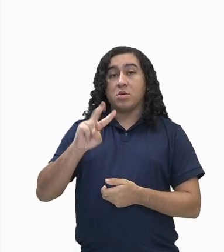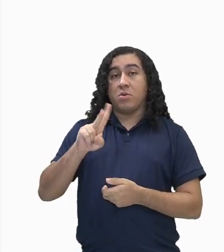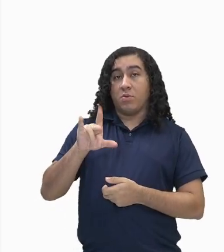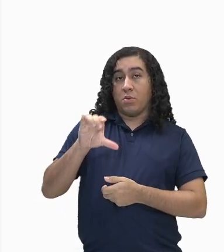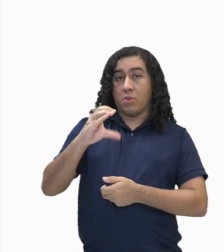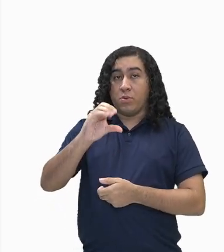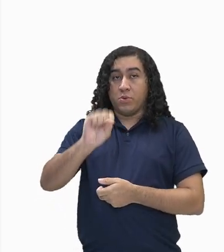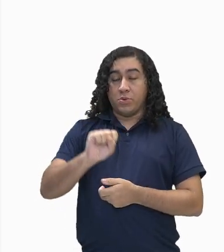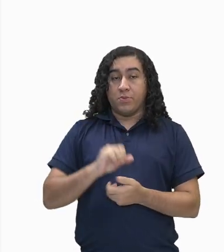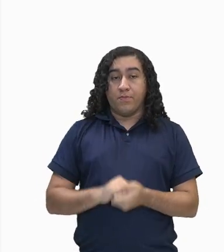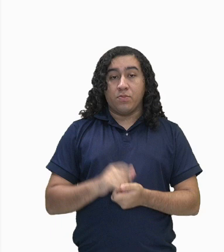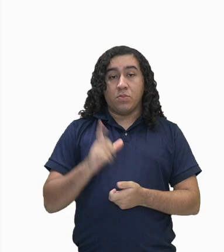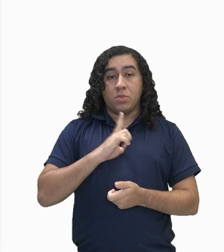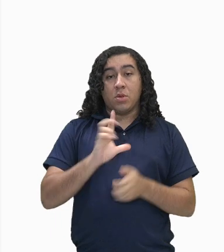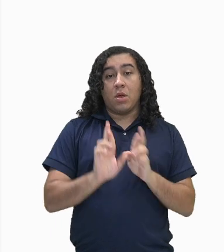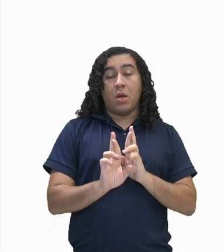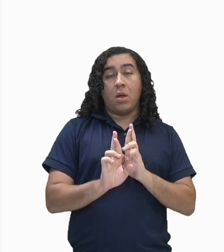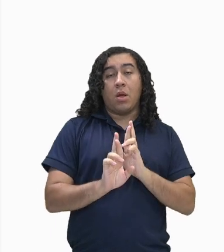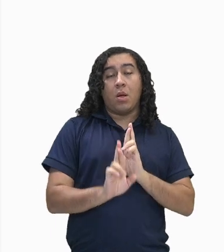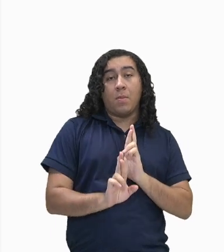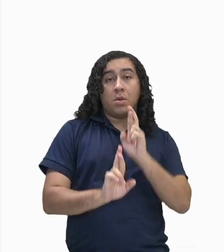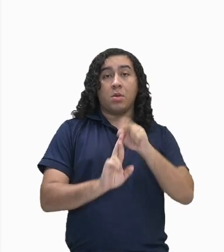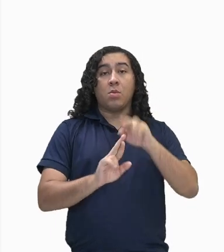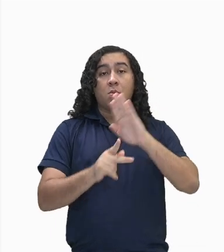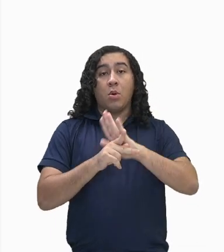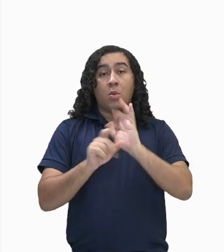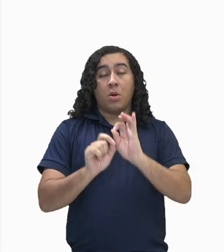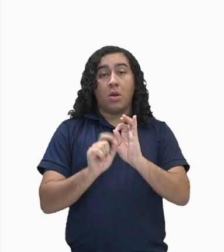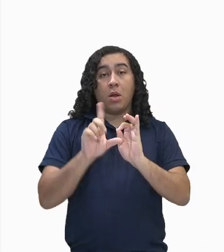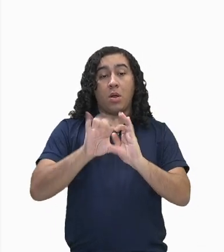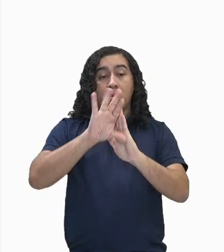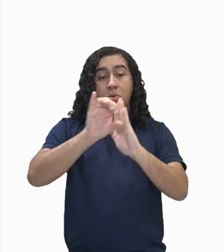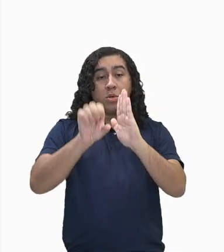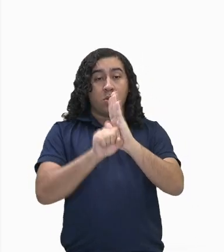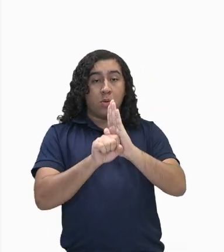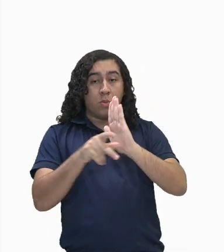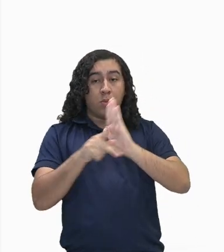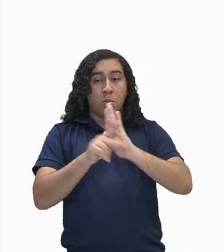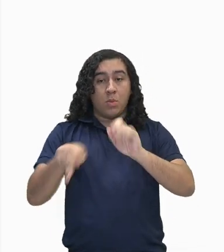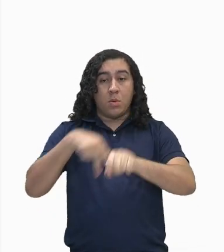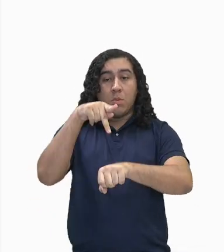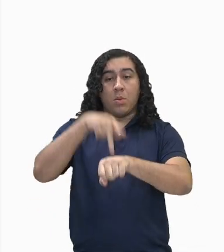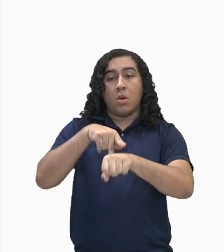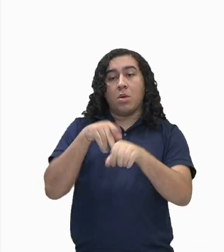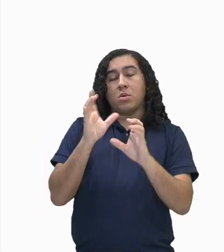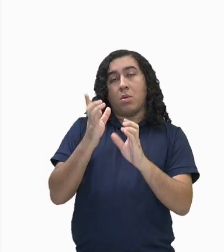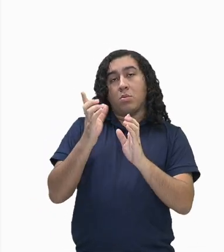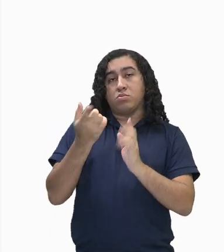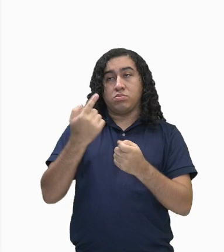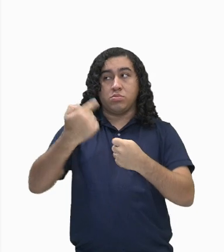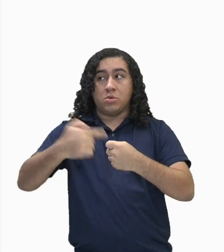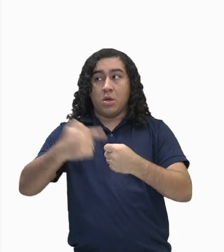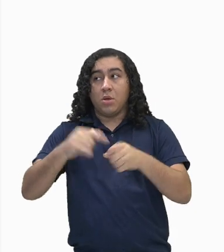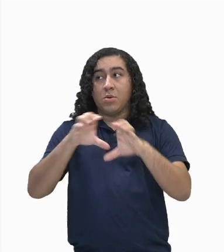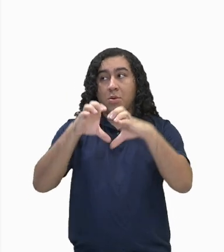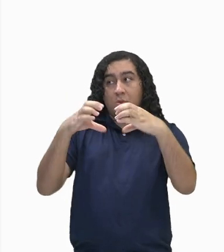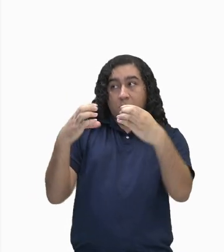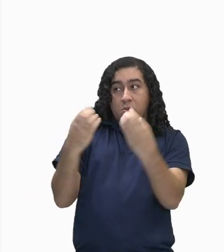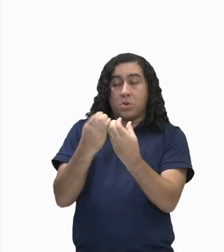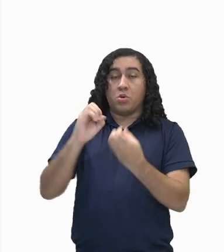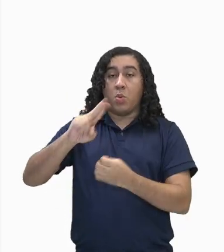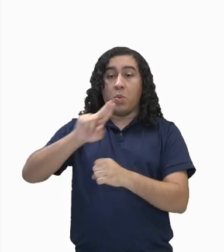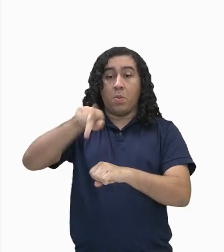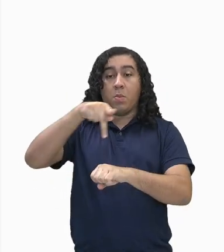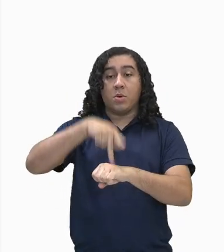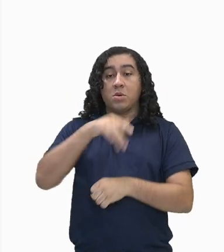aos símbolos da pátria, de uma cidade, de uma comunidade, de um estado ou de um país, como,